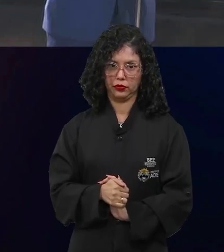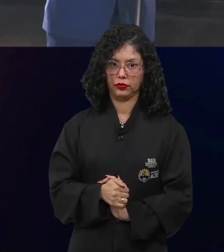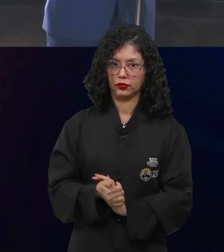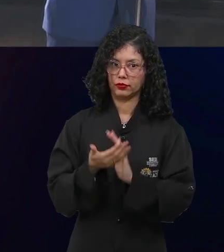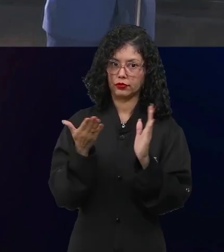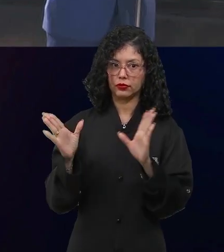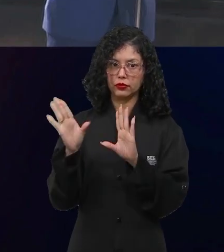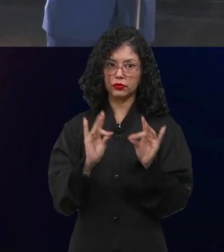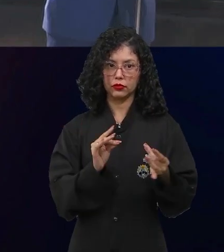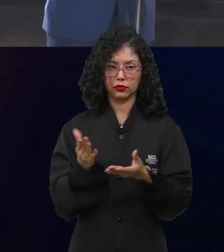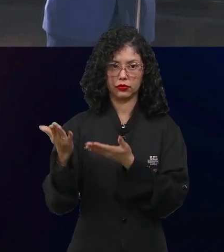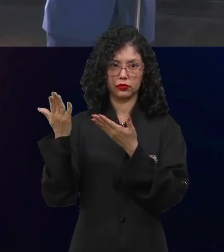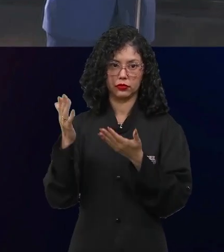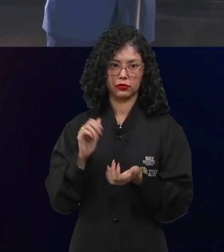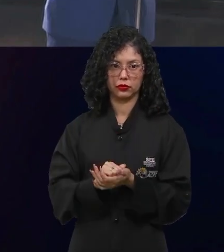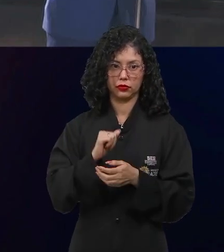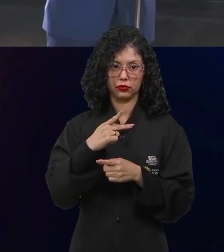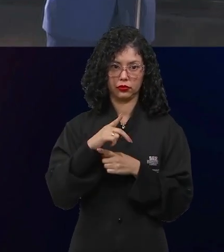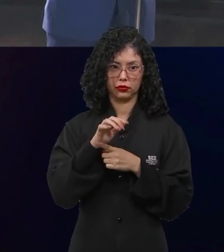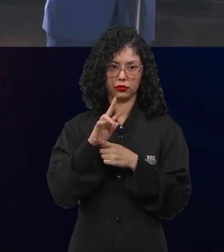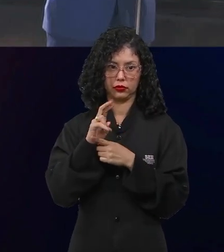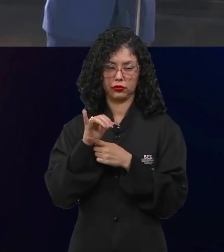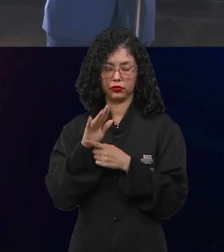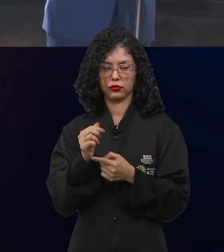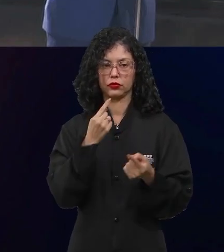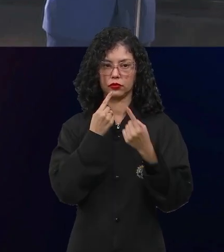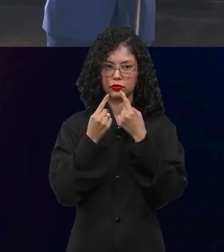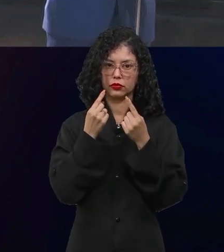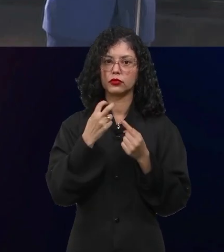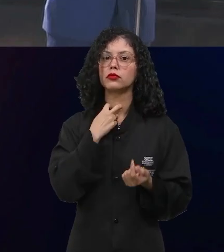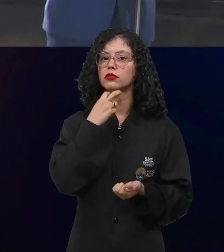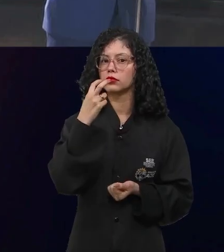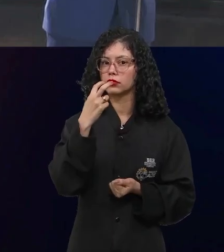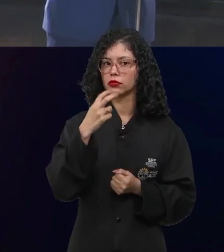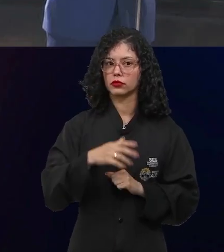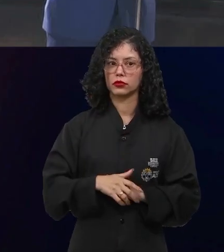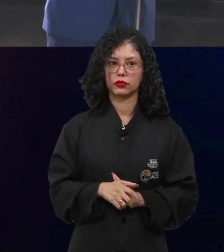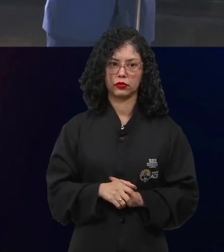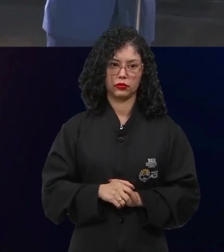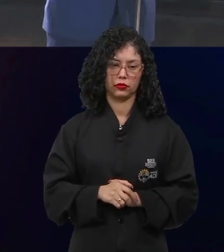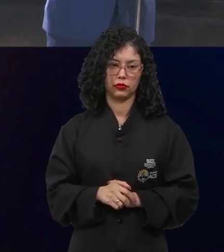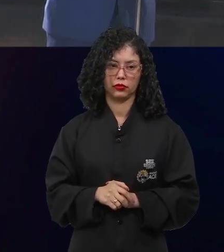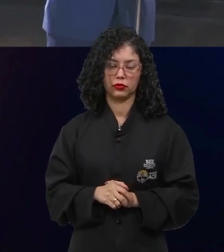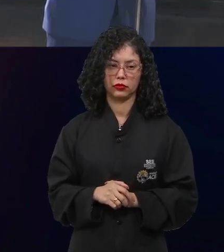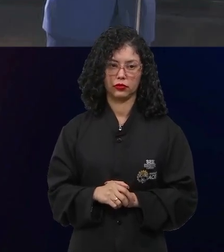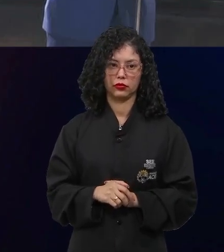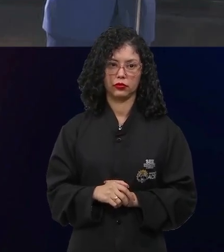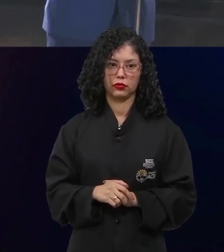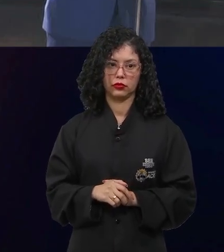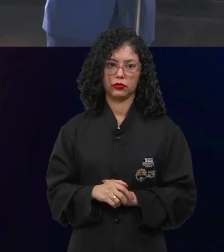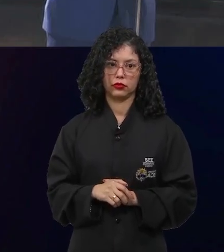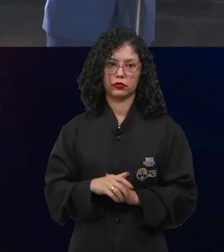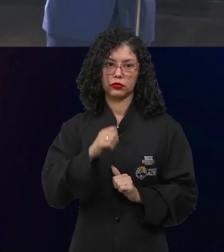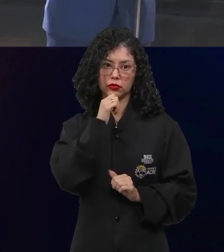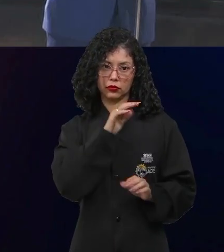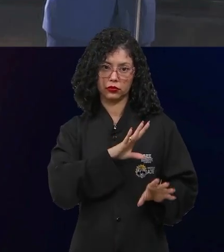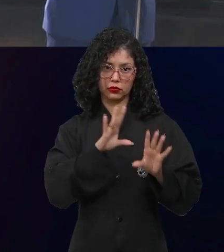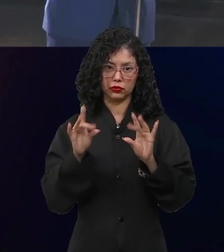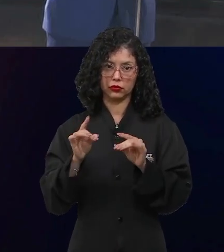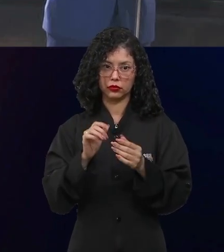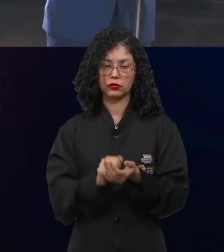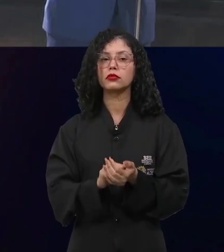E aí eu trago também a polifonia, que é o diálogo das vozes. Antes de eu trazer aqui